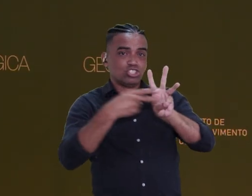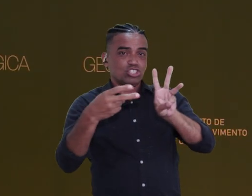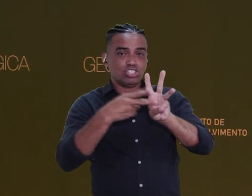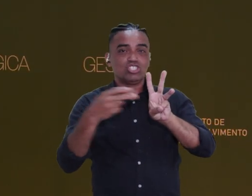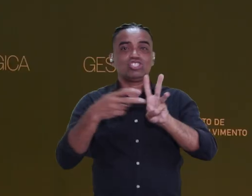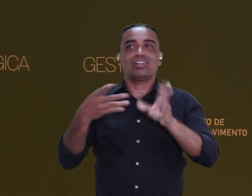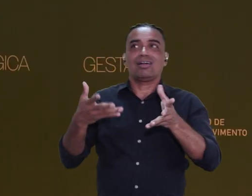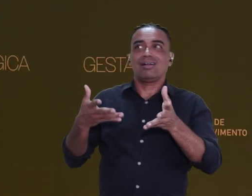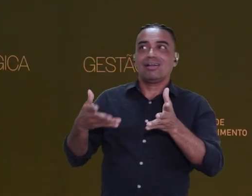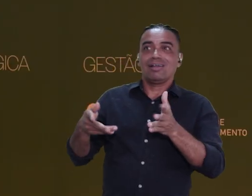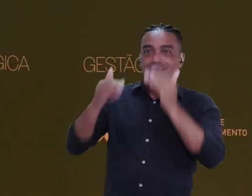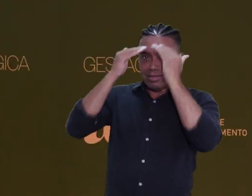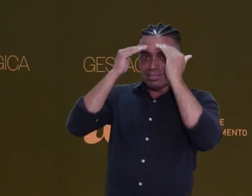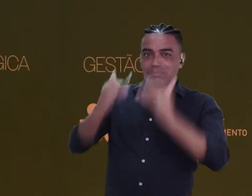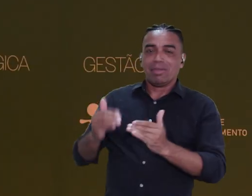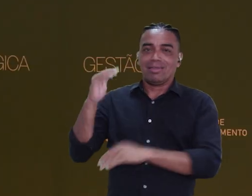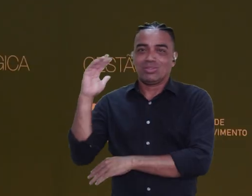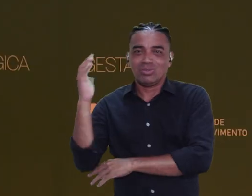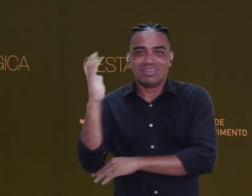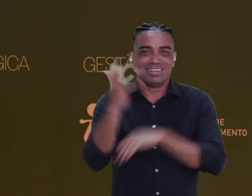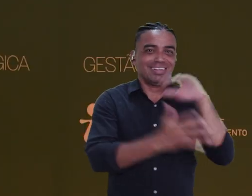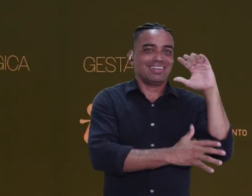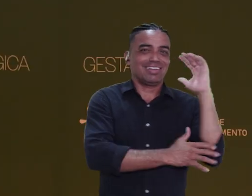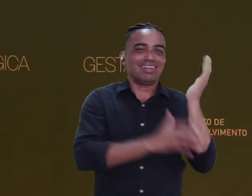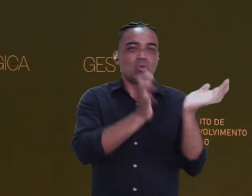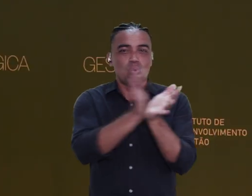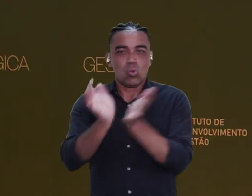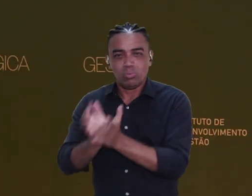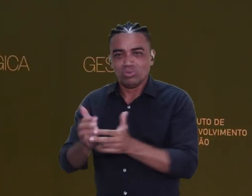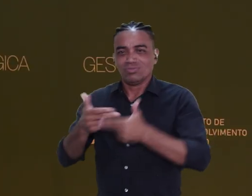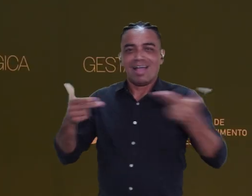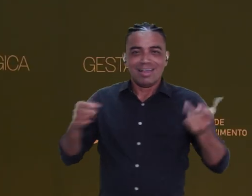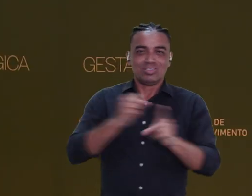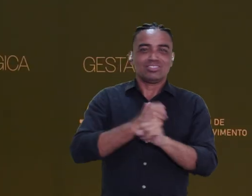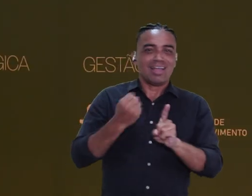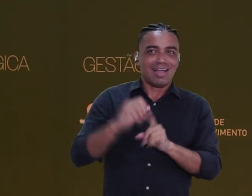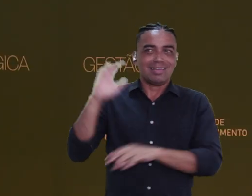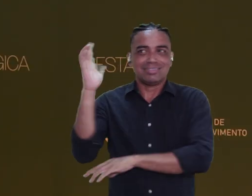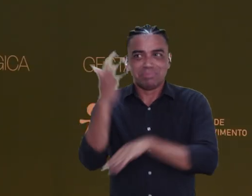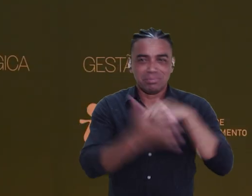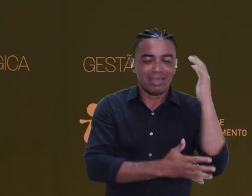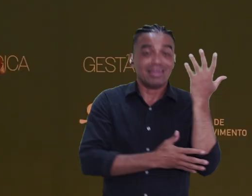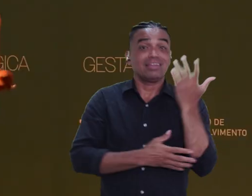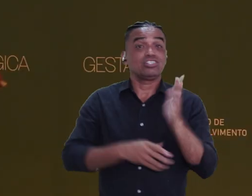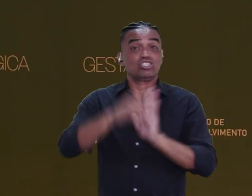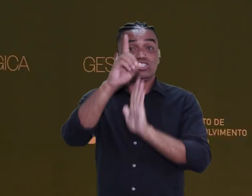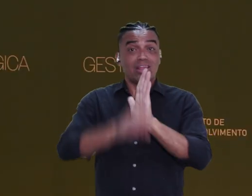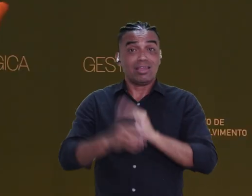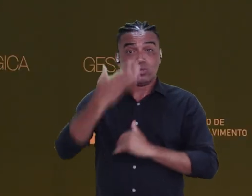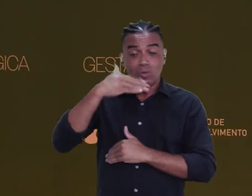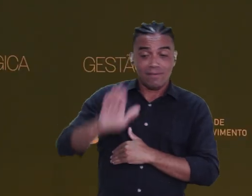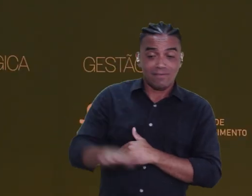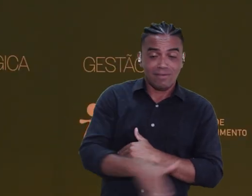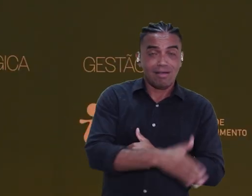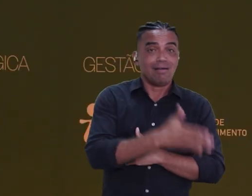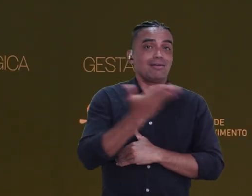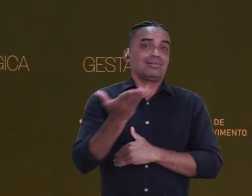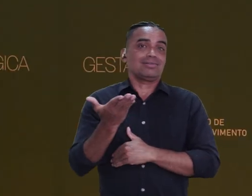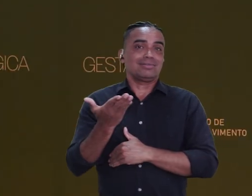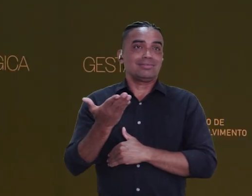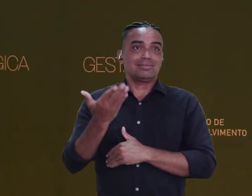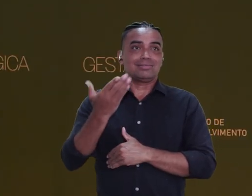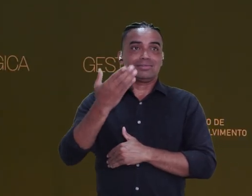de minorias, de respeito ao meio ambiente, enfim, o direito à infância, né, os direitos